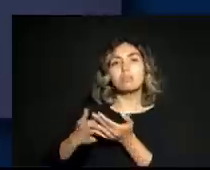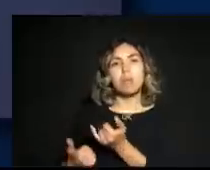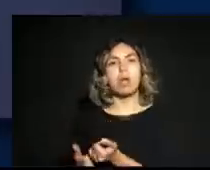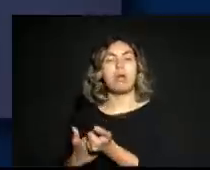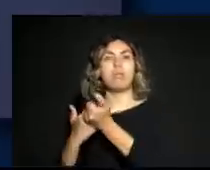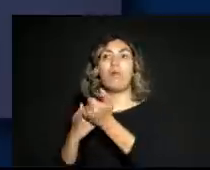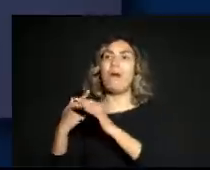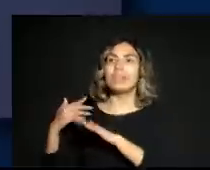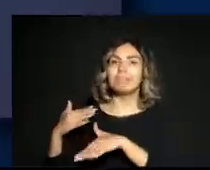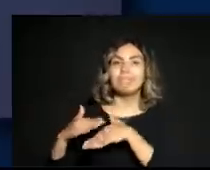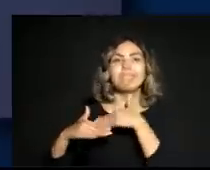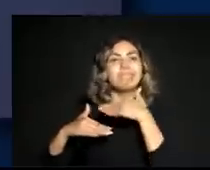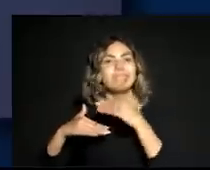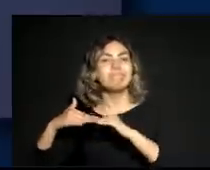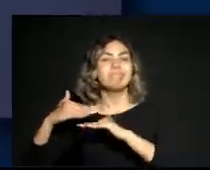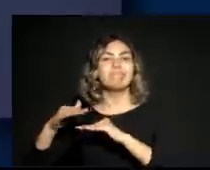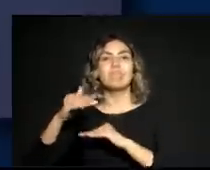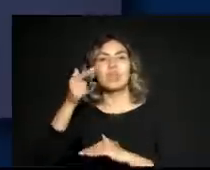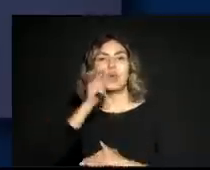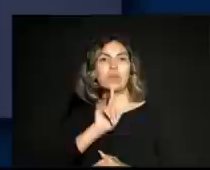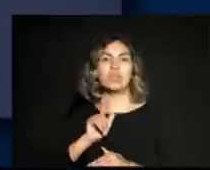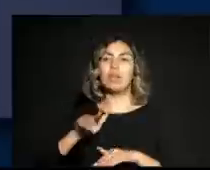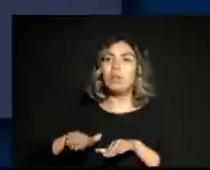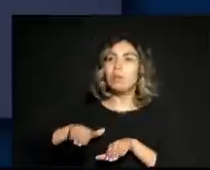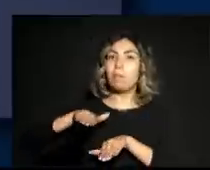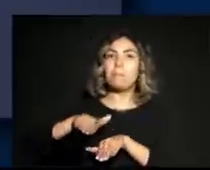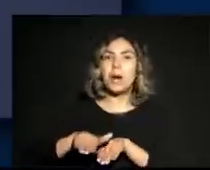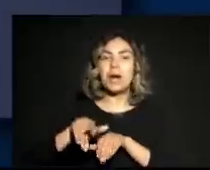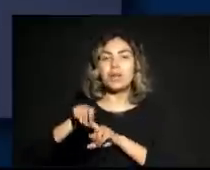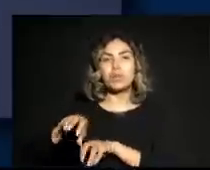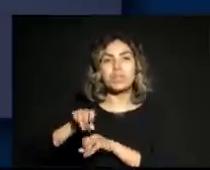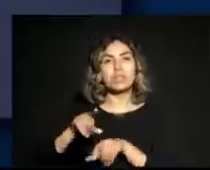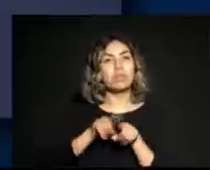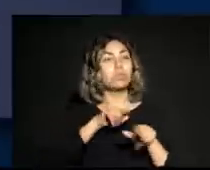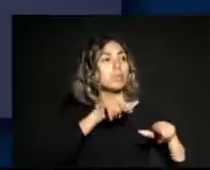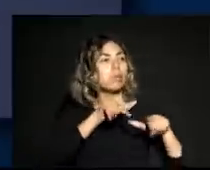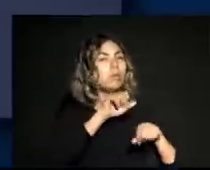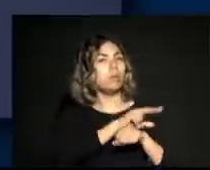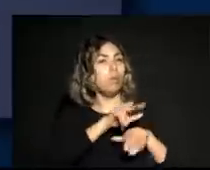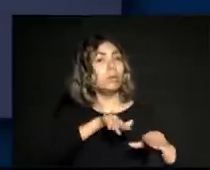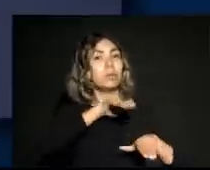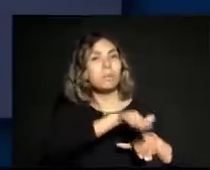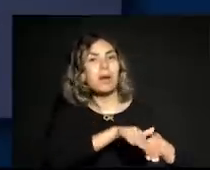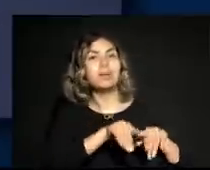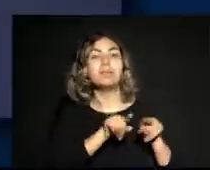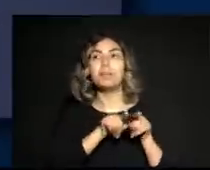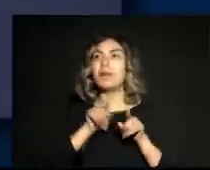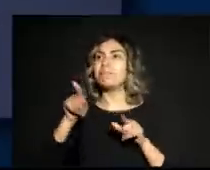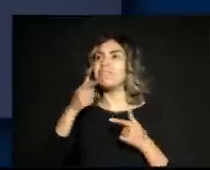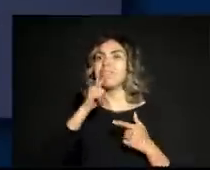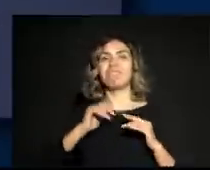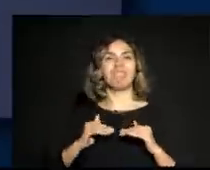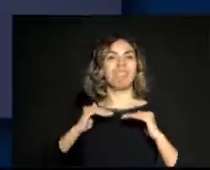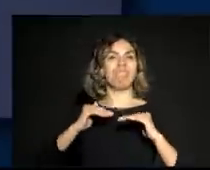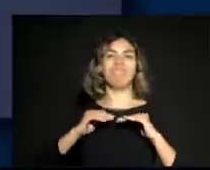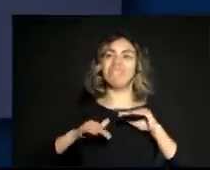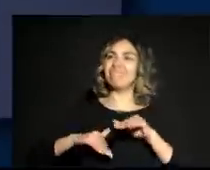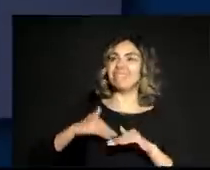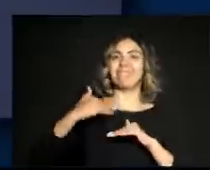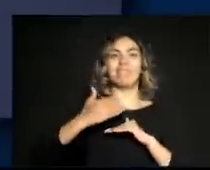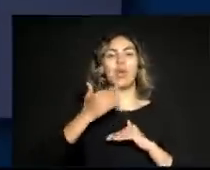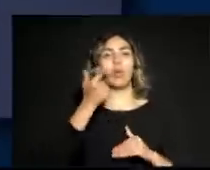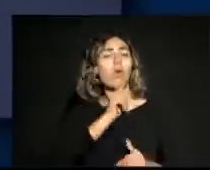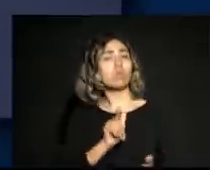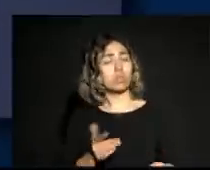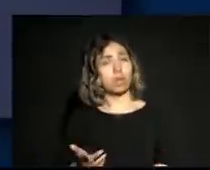a pessoa pequena conquista a dar um passo na educação a dar um passo da empregabilidade a dar um prato na dignidade Então